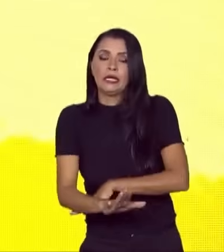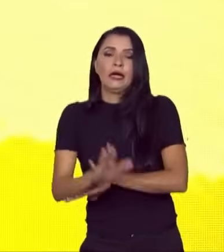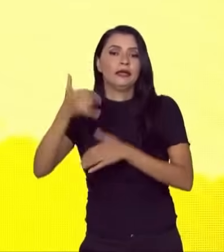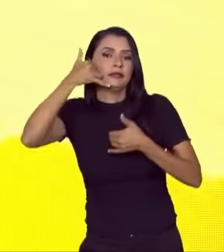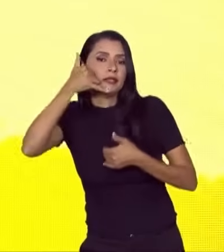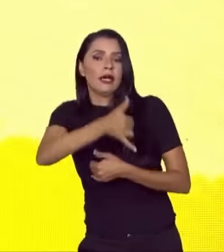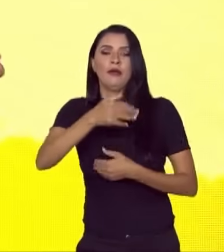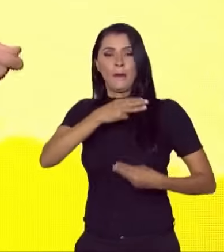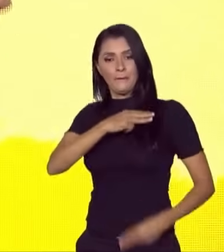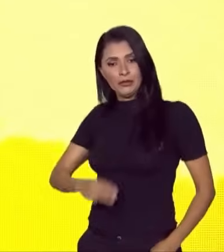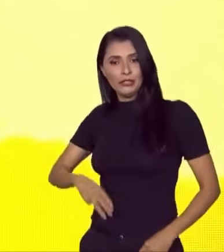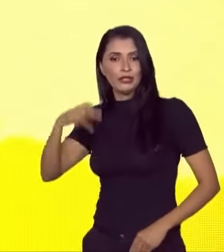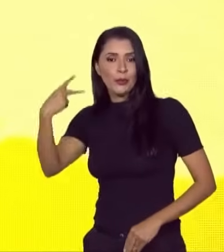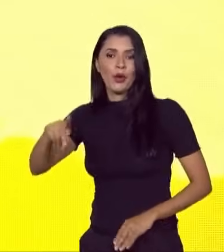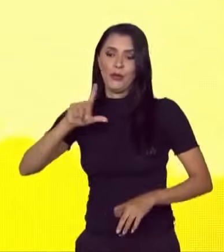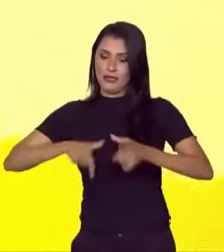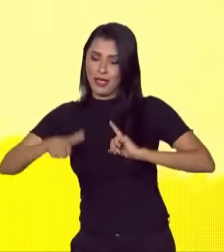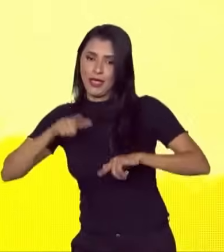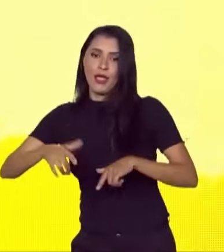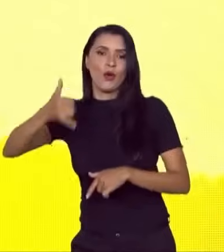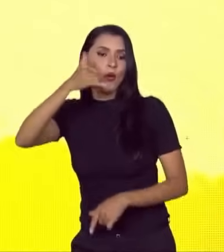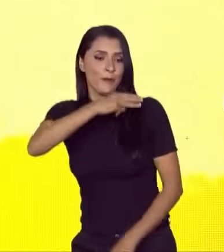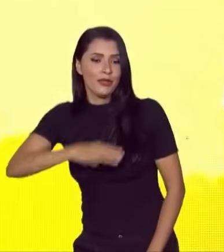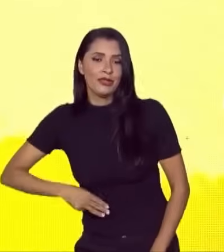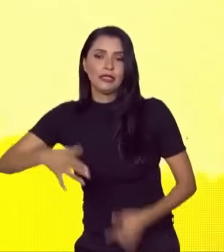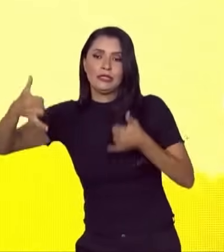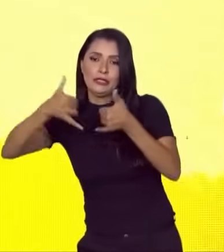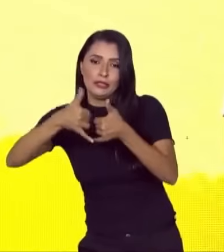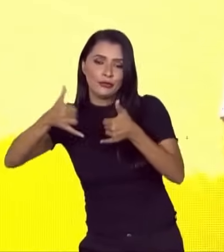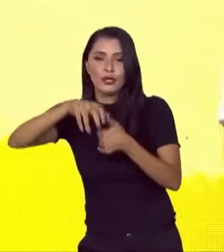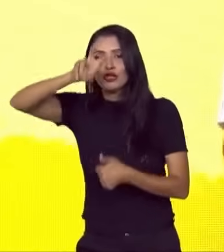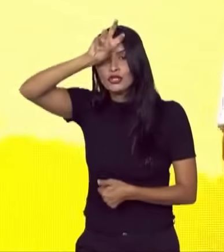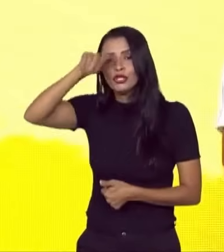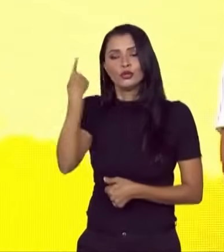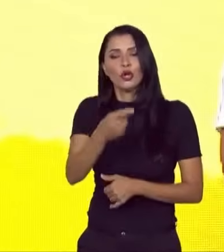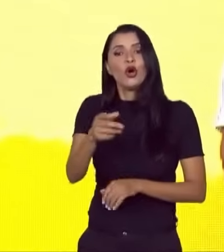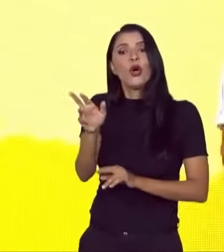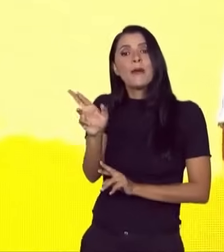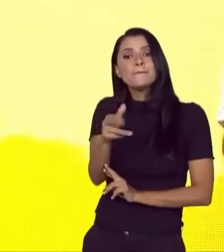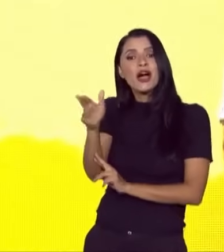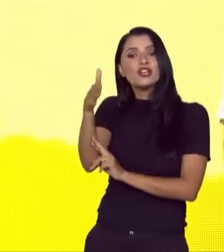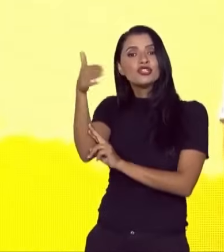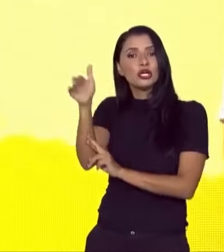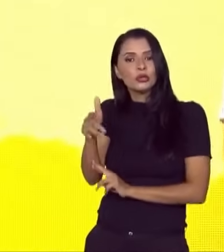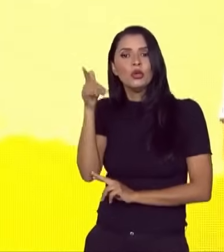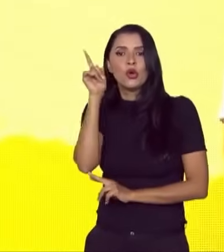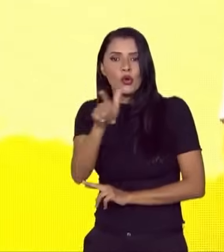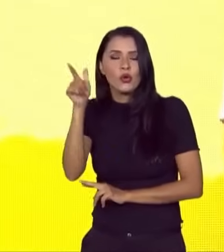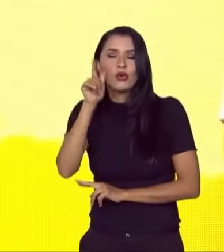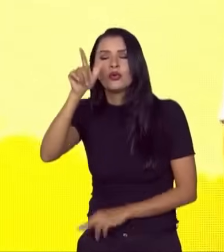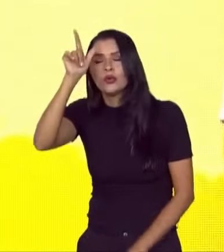de Israel, ligava com o ministro do Egito, ligava para o nosso embaixador. Finalmente nós conseguimos